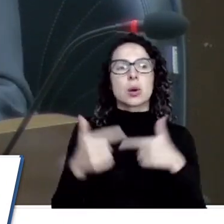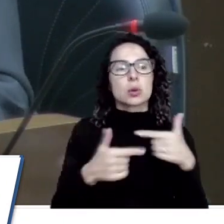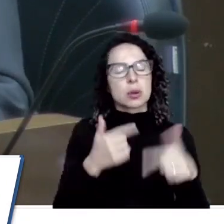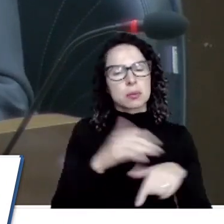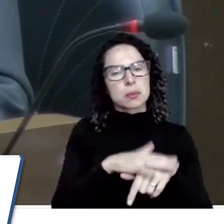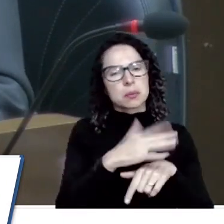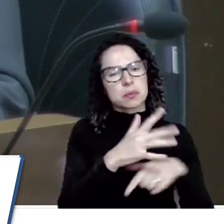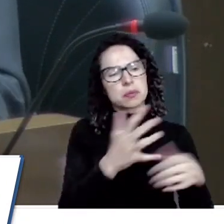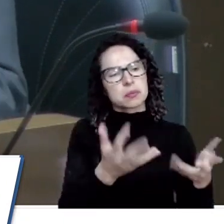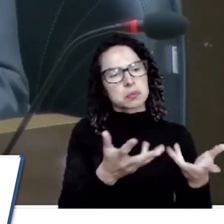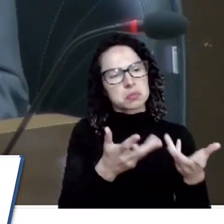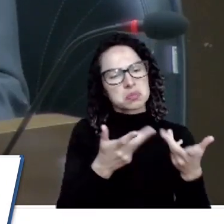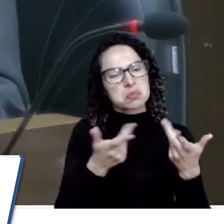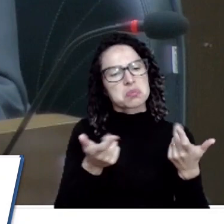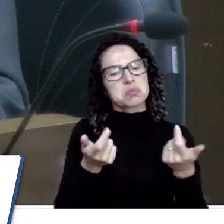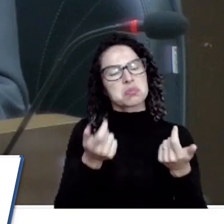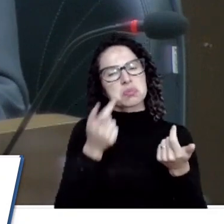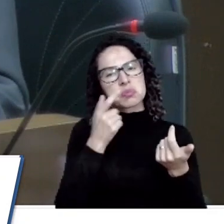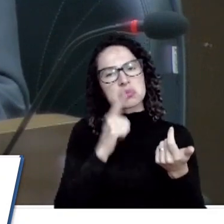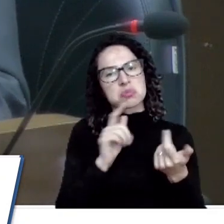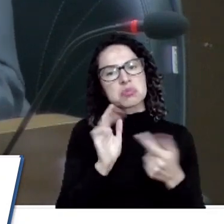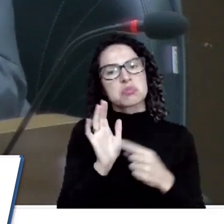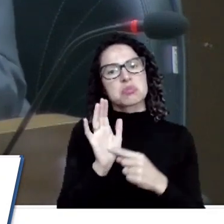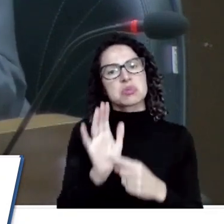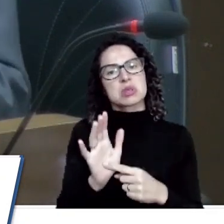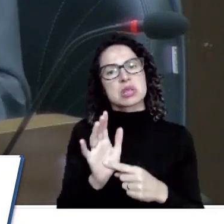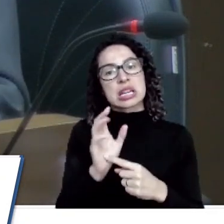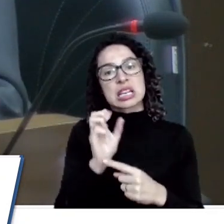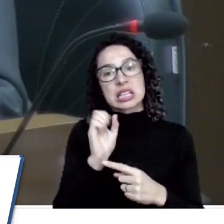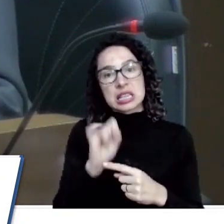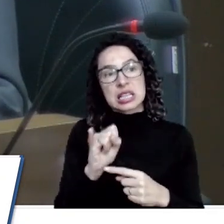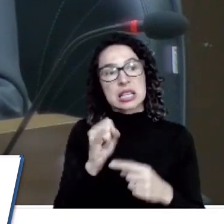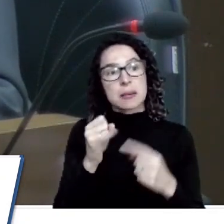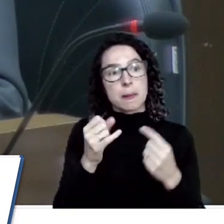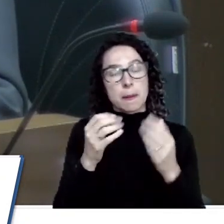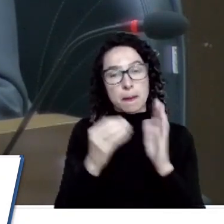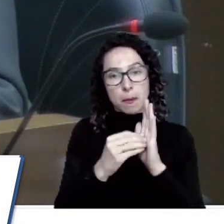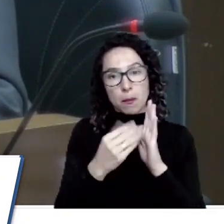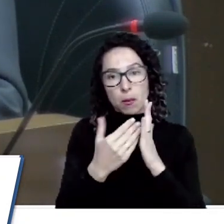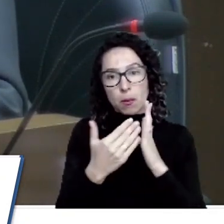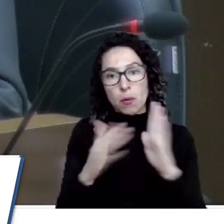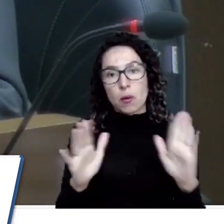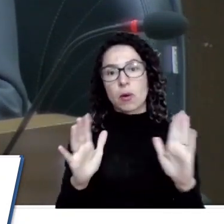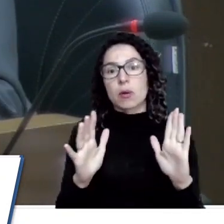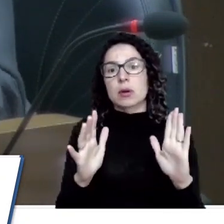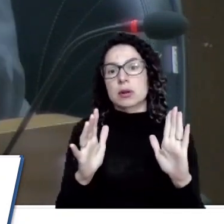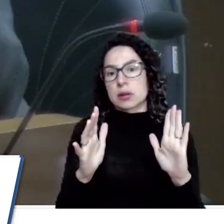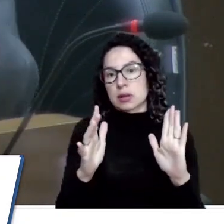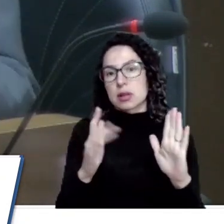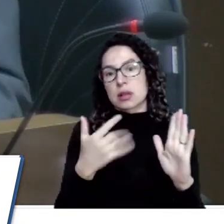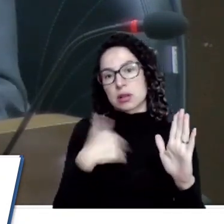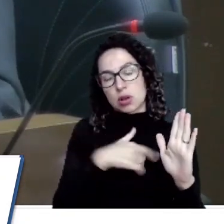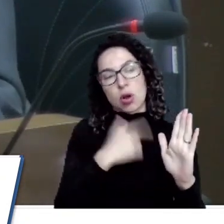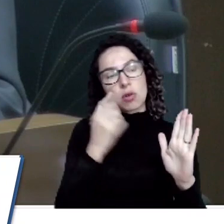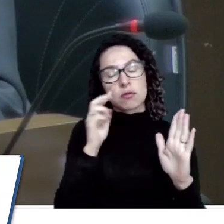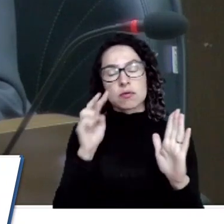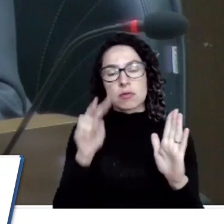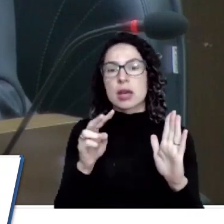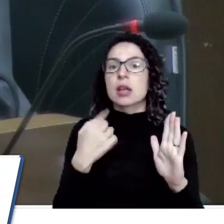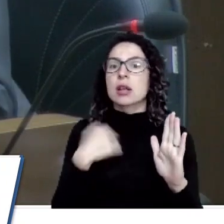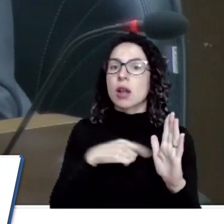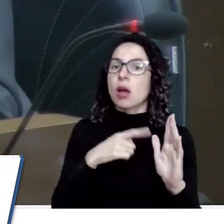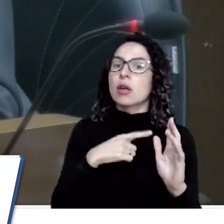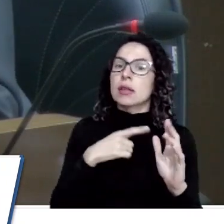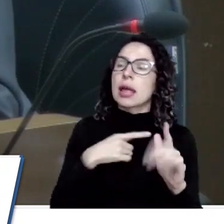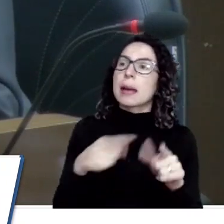é enriquecedor, se tiver disponibilidade de disponibilizá-los para nós, porque nós temos alguns parceiros